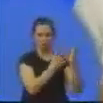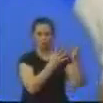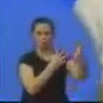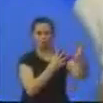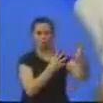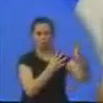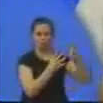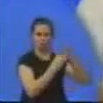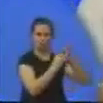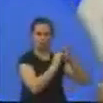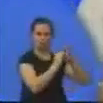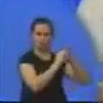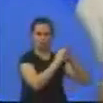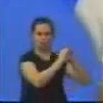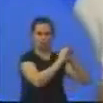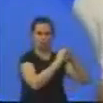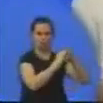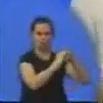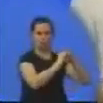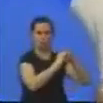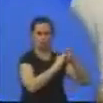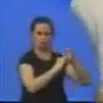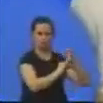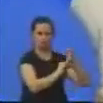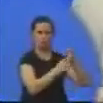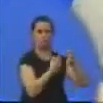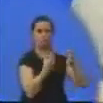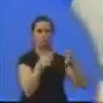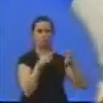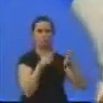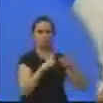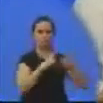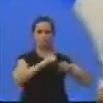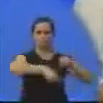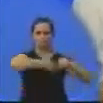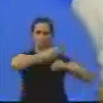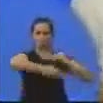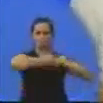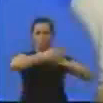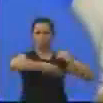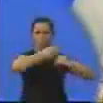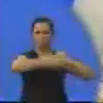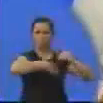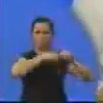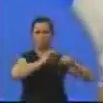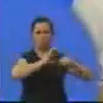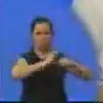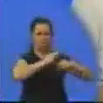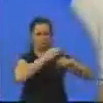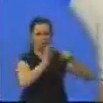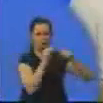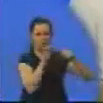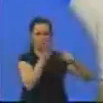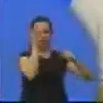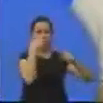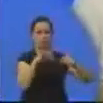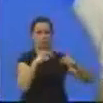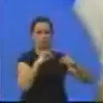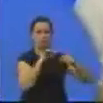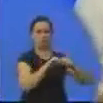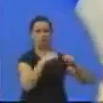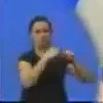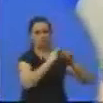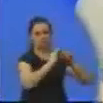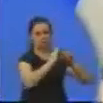fazer? Eu tenho 1000 metros de arame. Vou cercar o terreno. Então, não é tela,